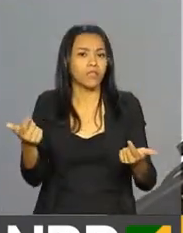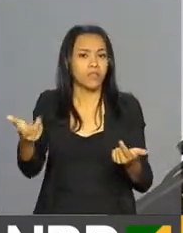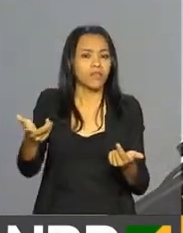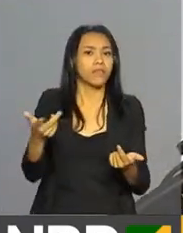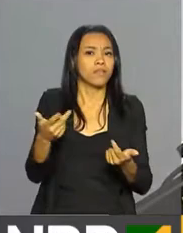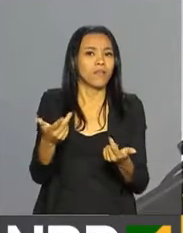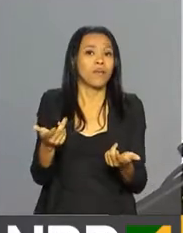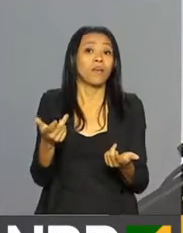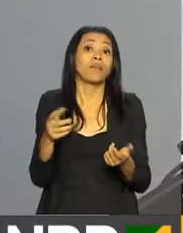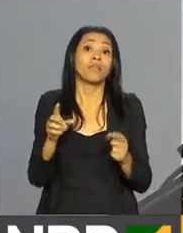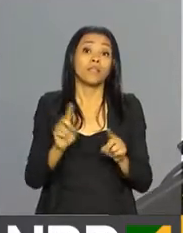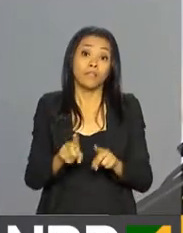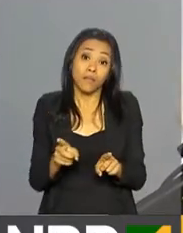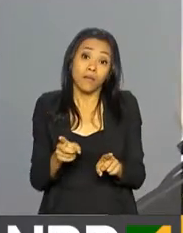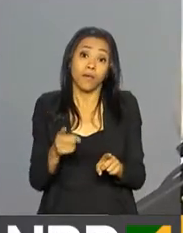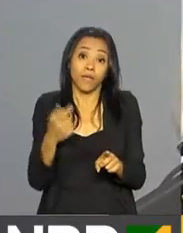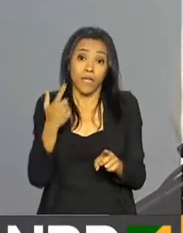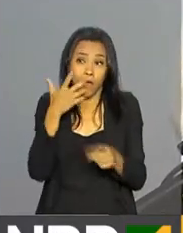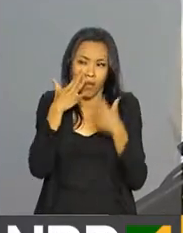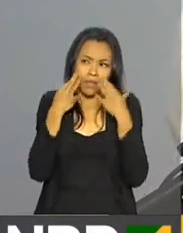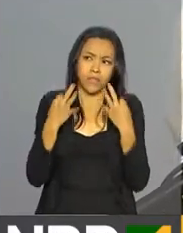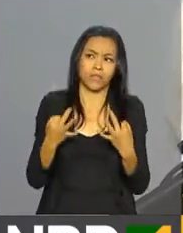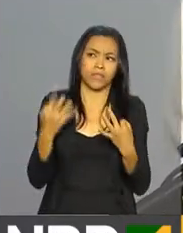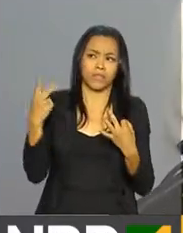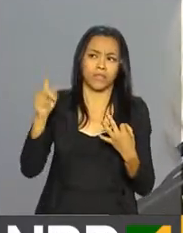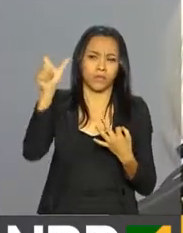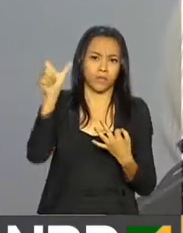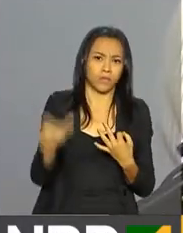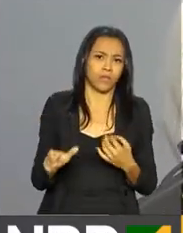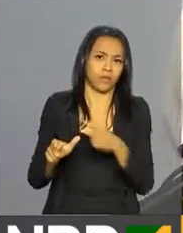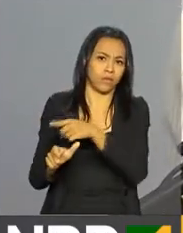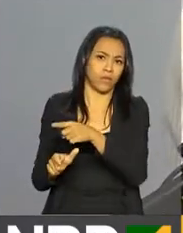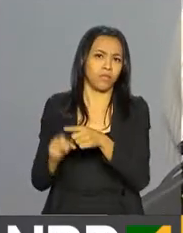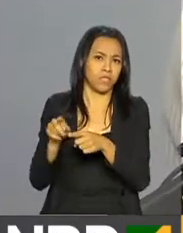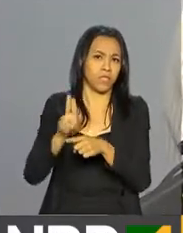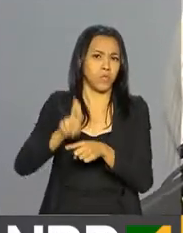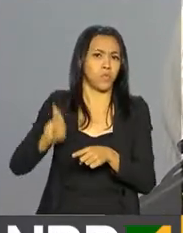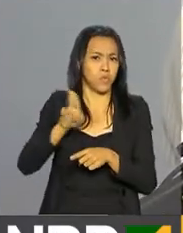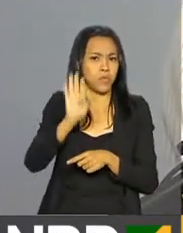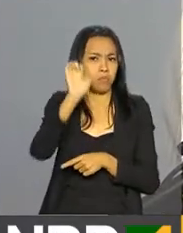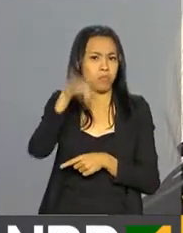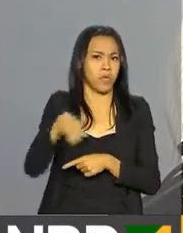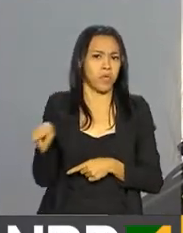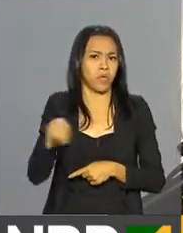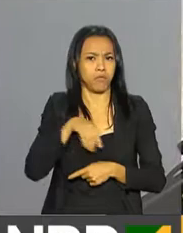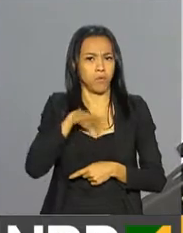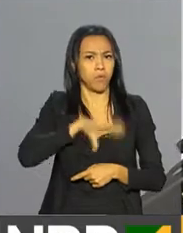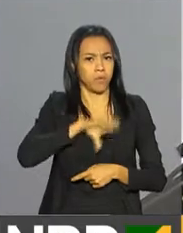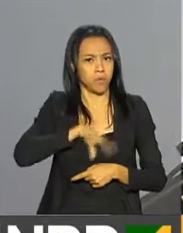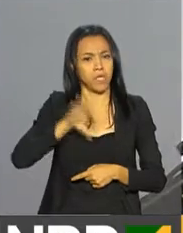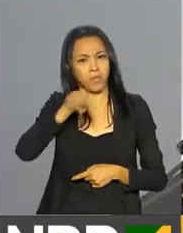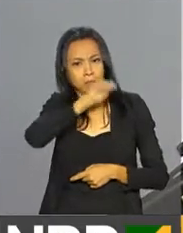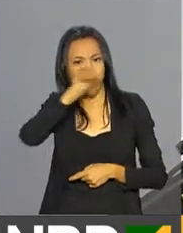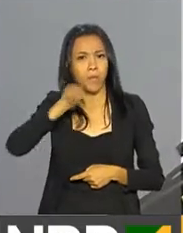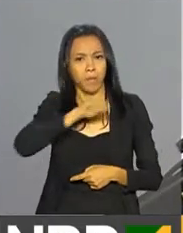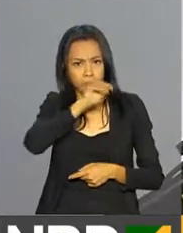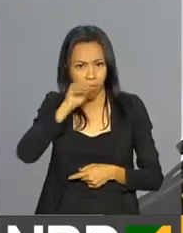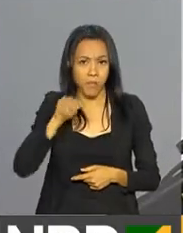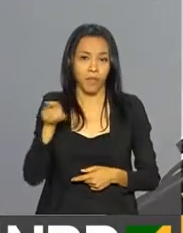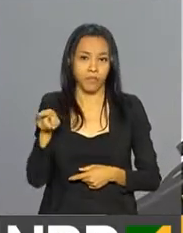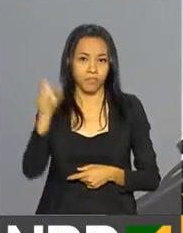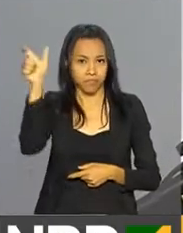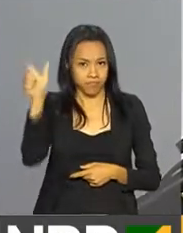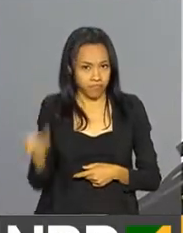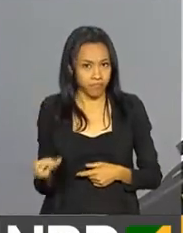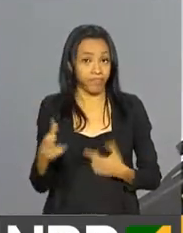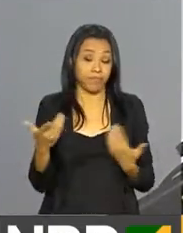dessa natureza eu prestei muita atenção na sua fala que usa muito adequadamente português não só hoje como em todos os acontecimentos né